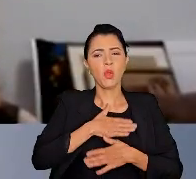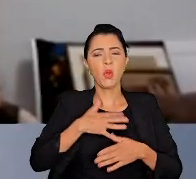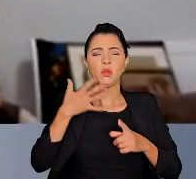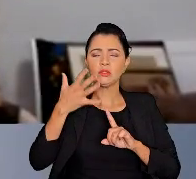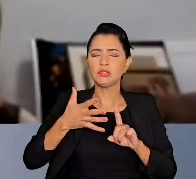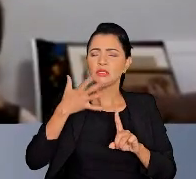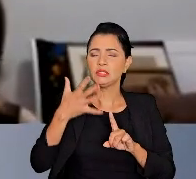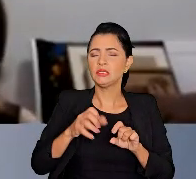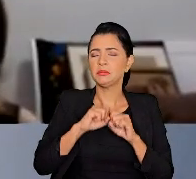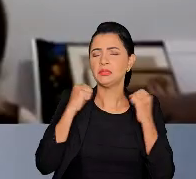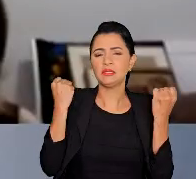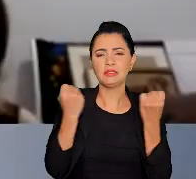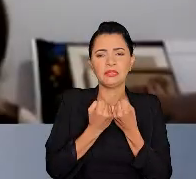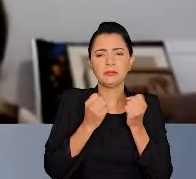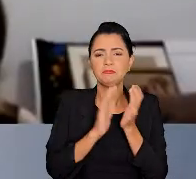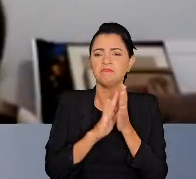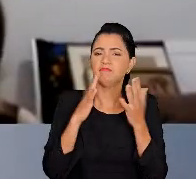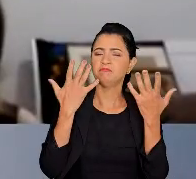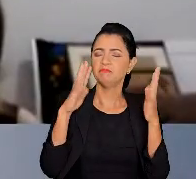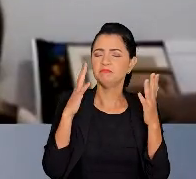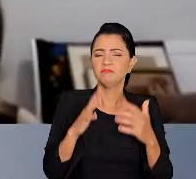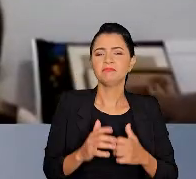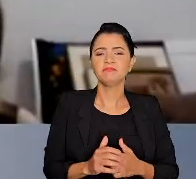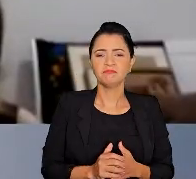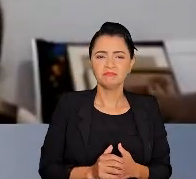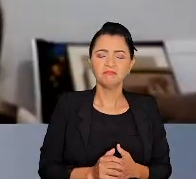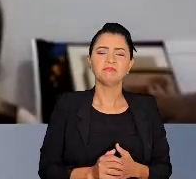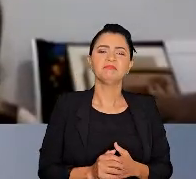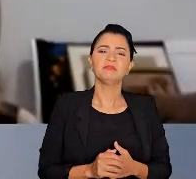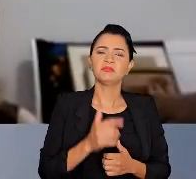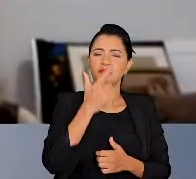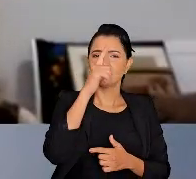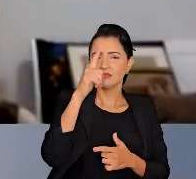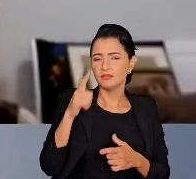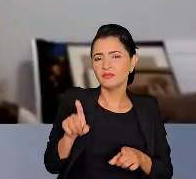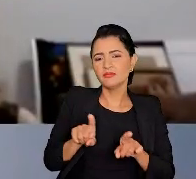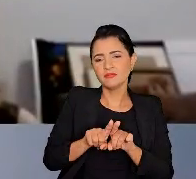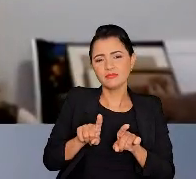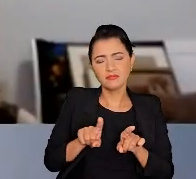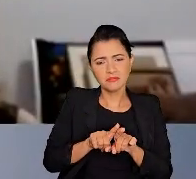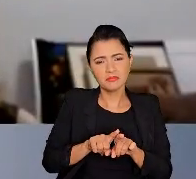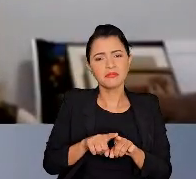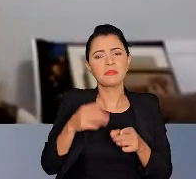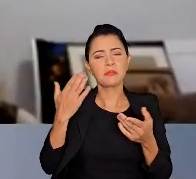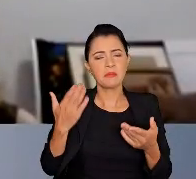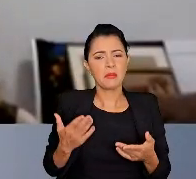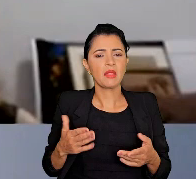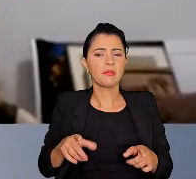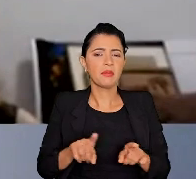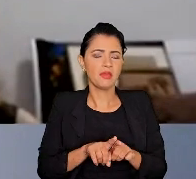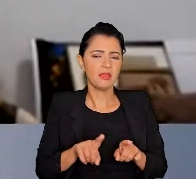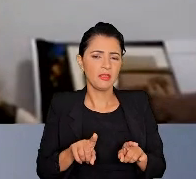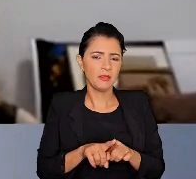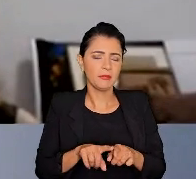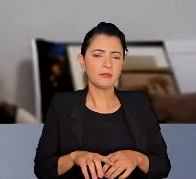palestra, parabenizando. Enfim, são muitos os comentários que